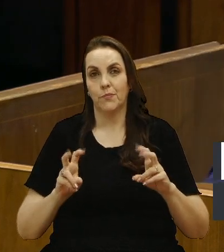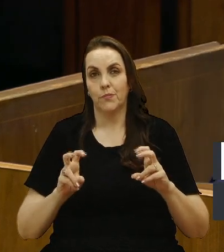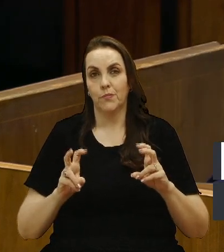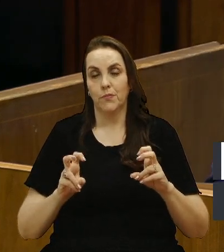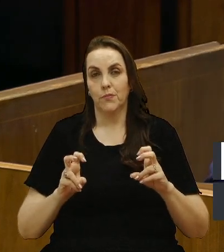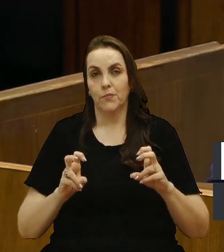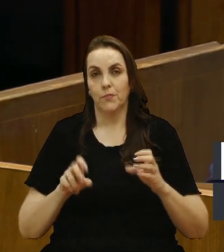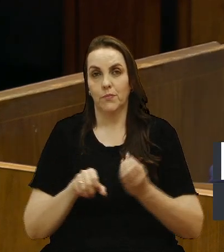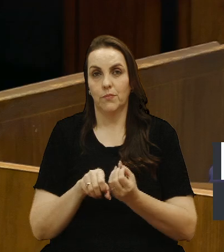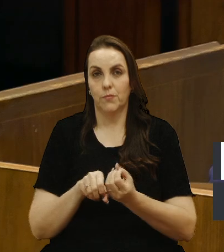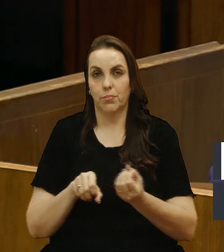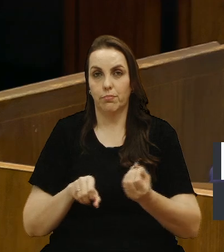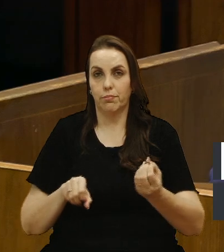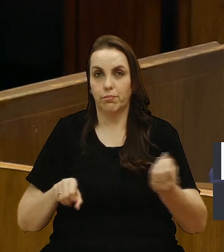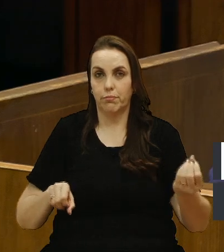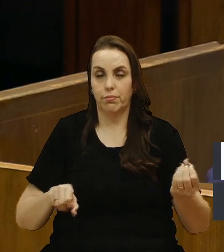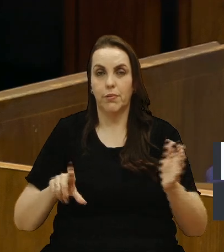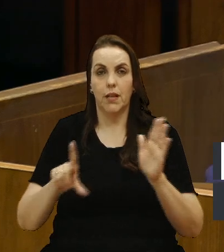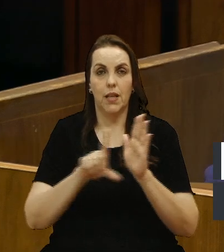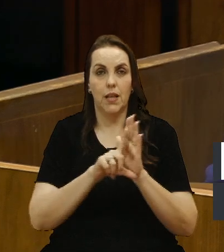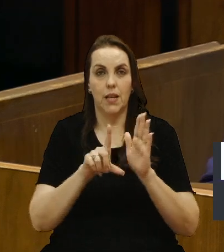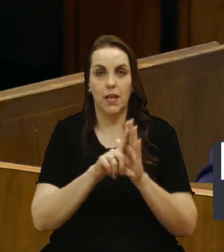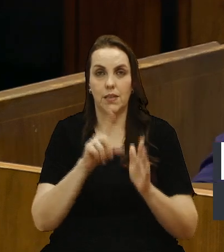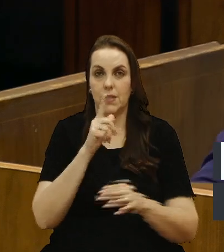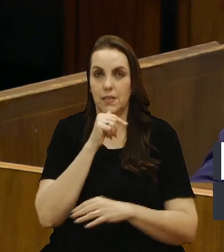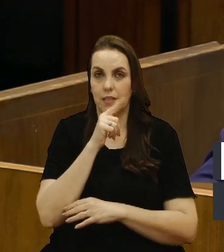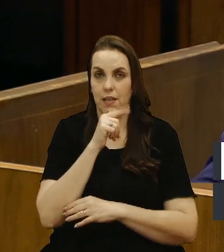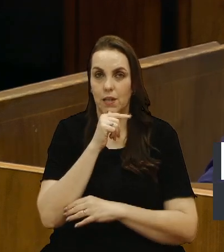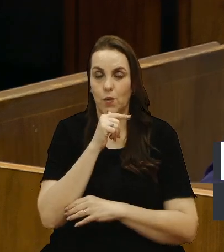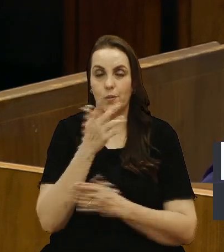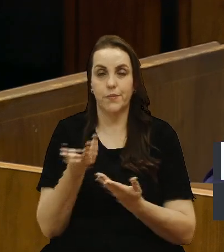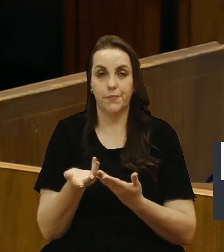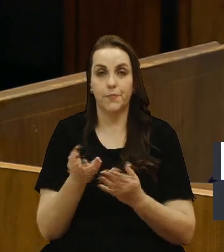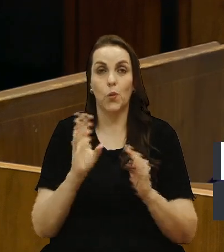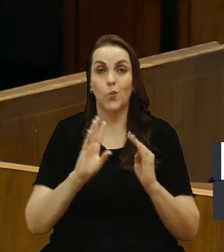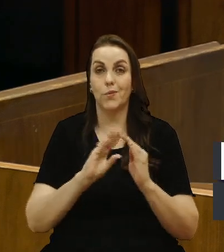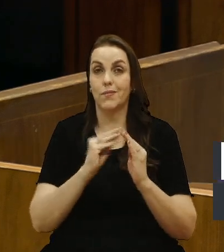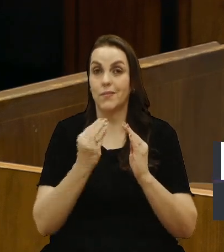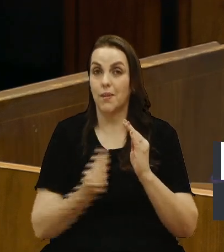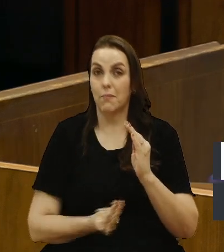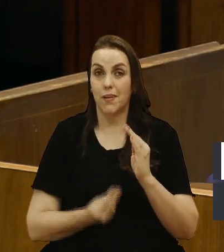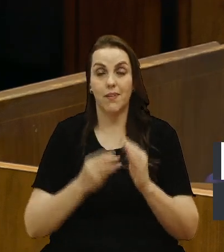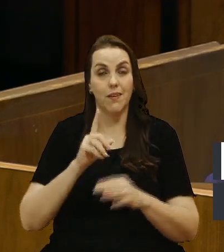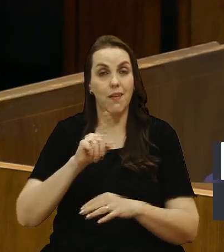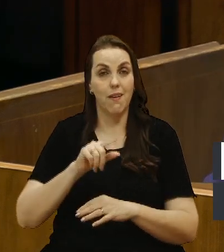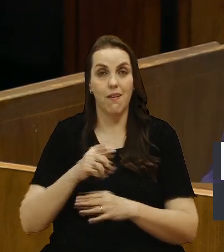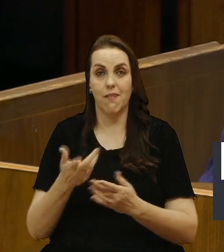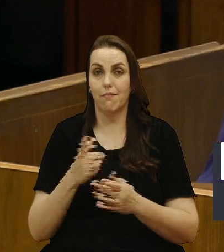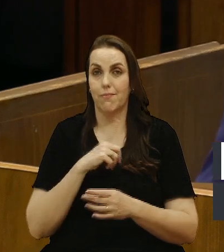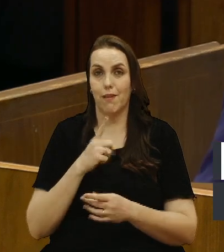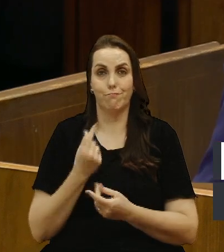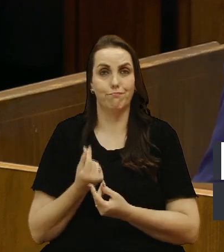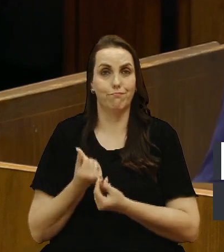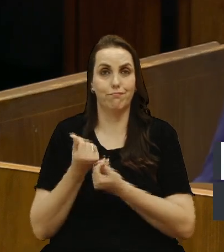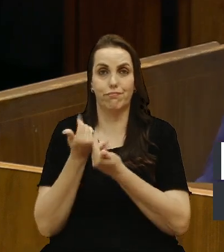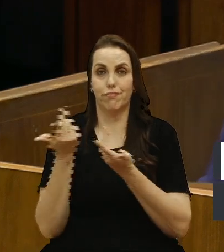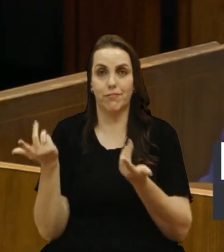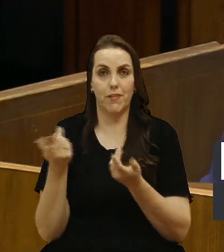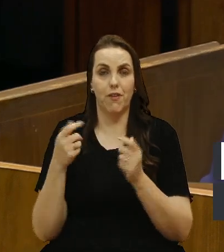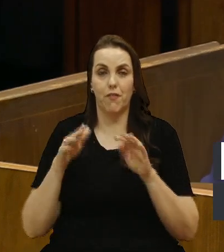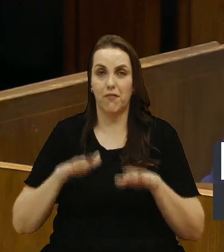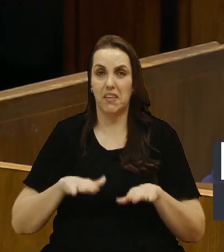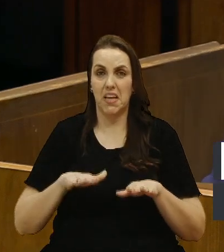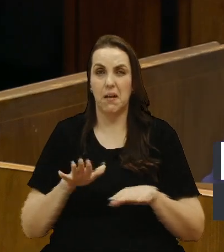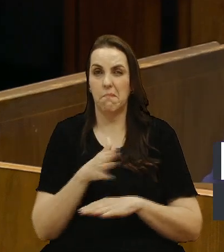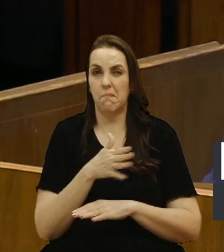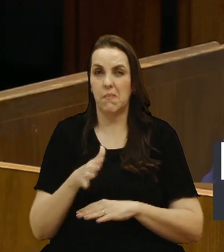das extensões de rede, da lei das águas, o SAMAI, como bem foi falado, tem recursos para ficar mais ou menos